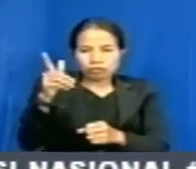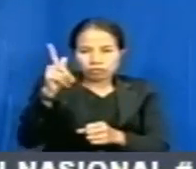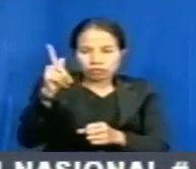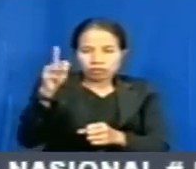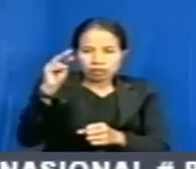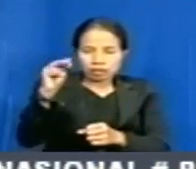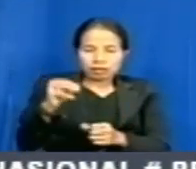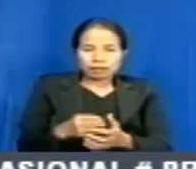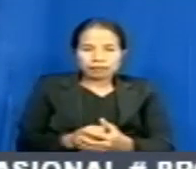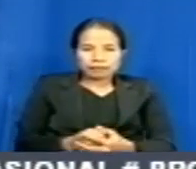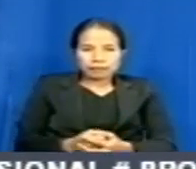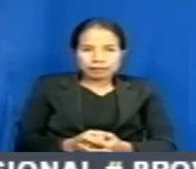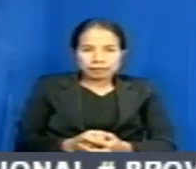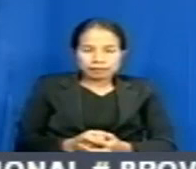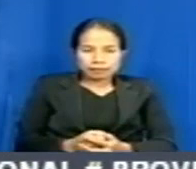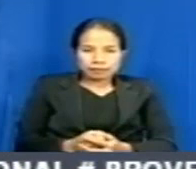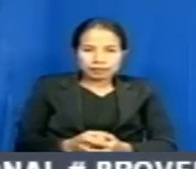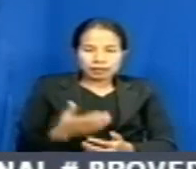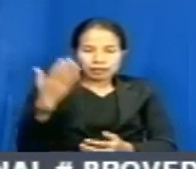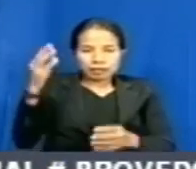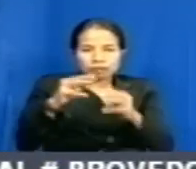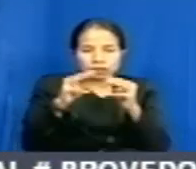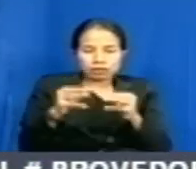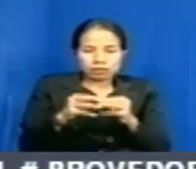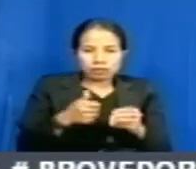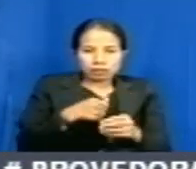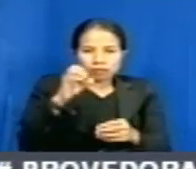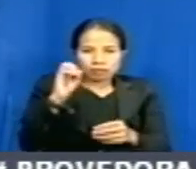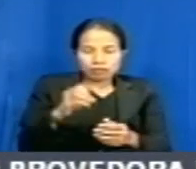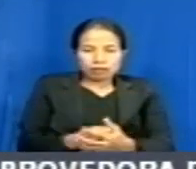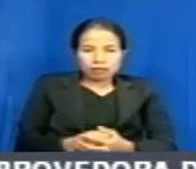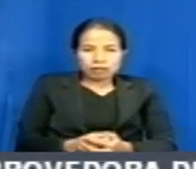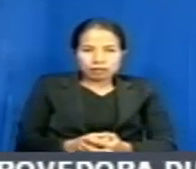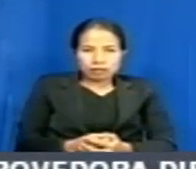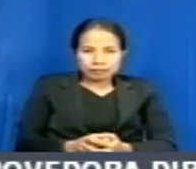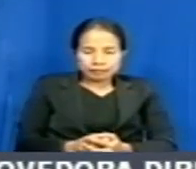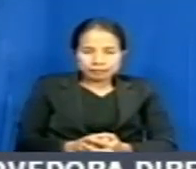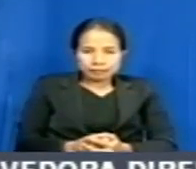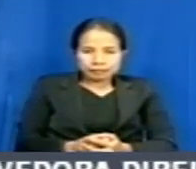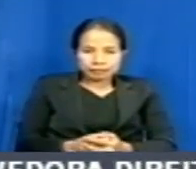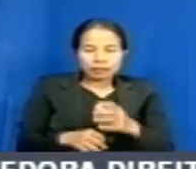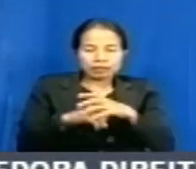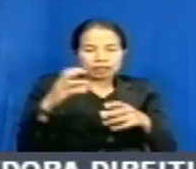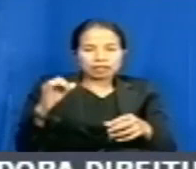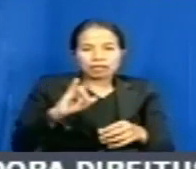4 horas, e o município ainda. A ver, Tony Saite, a alma sente triste.